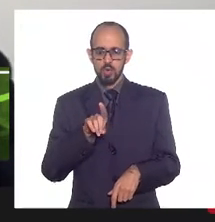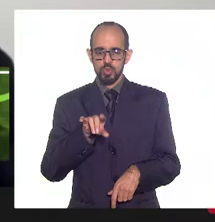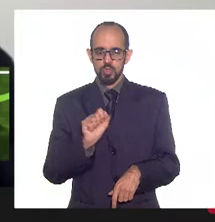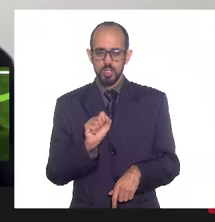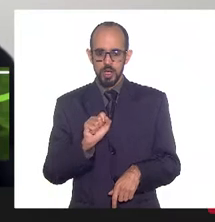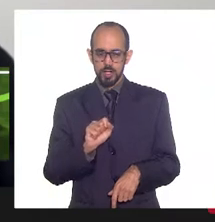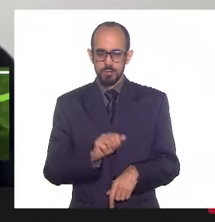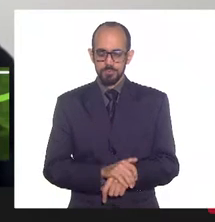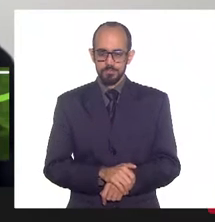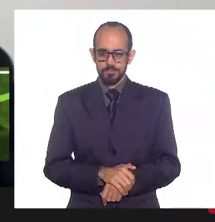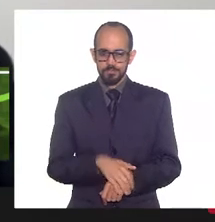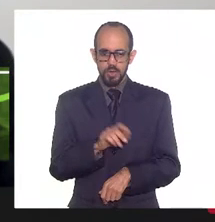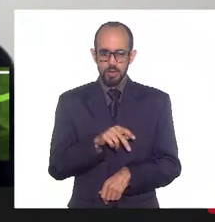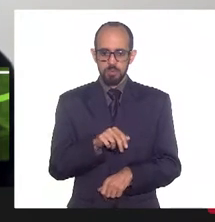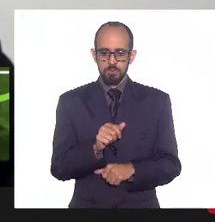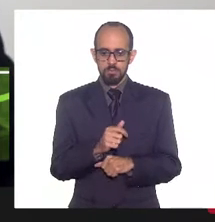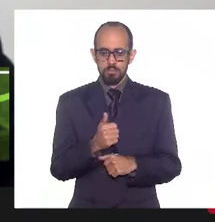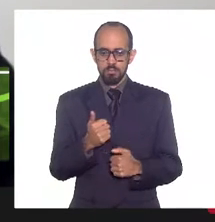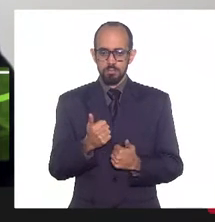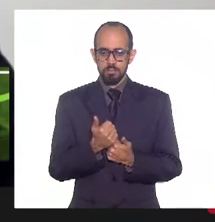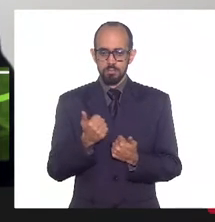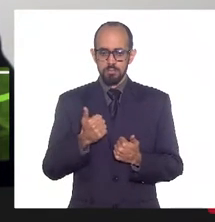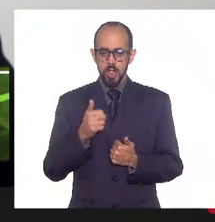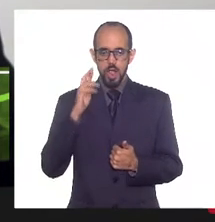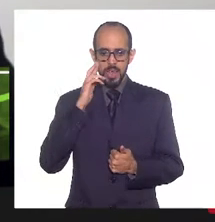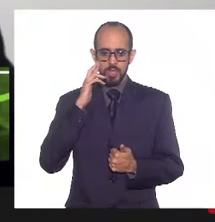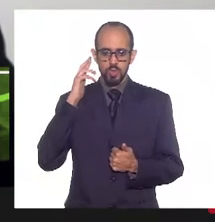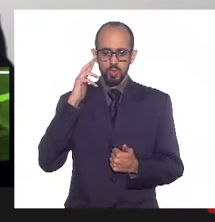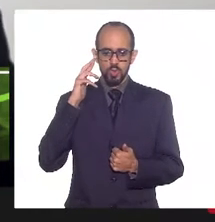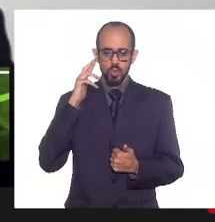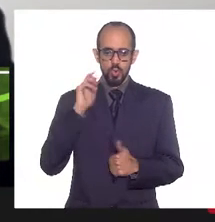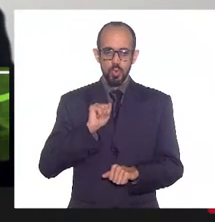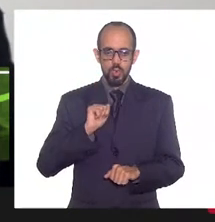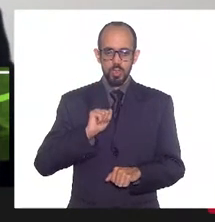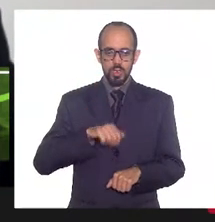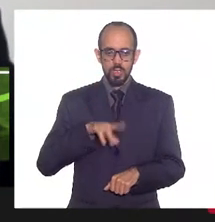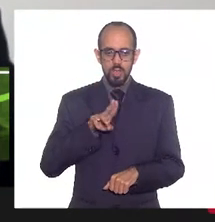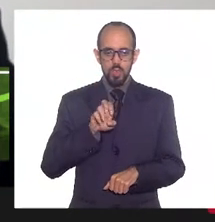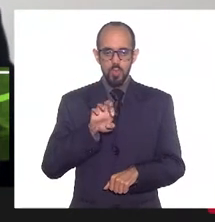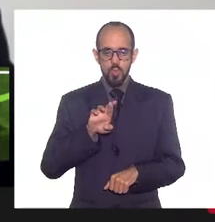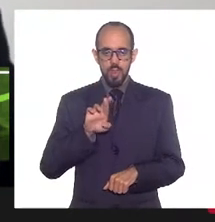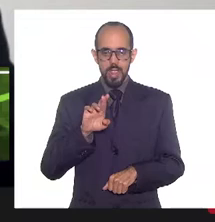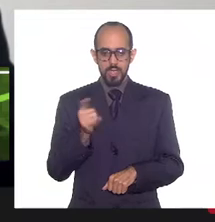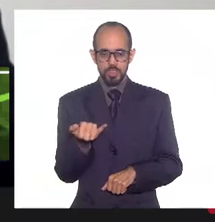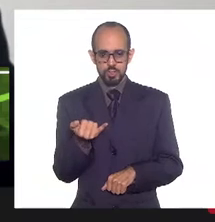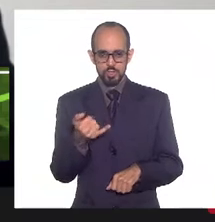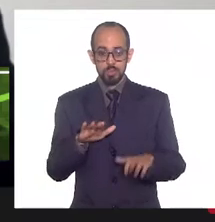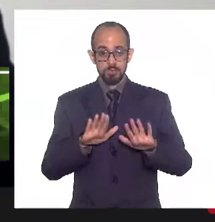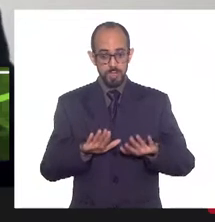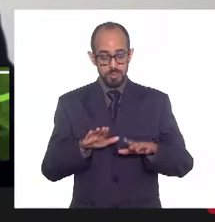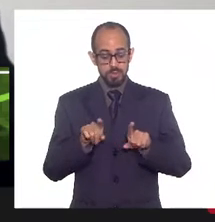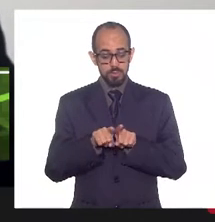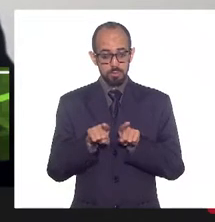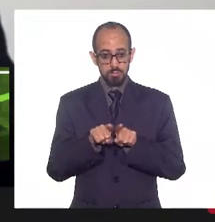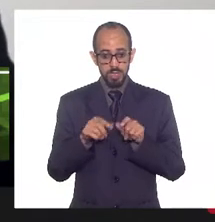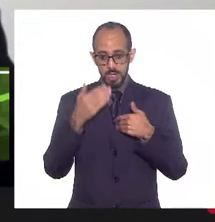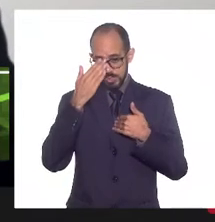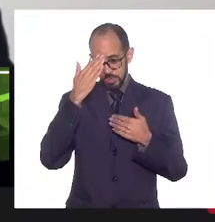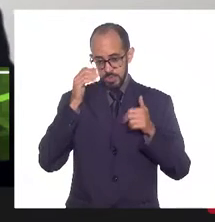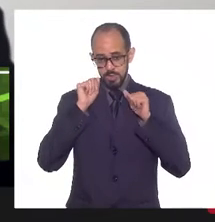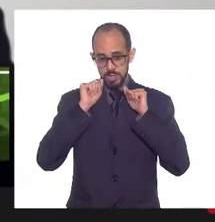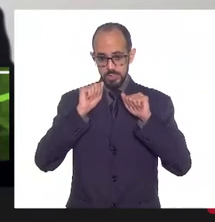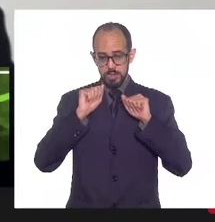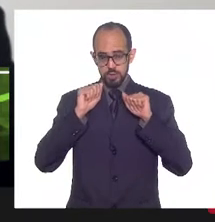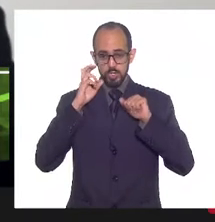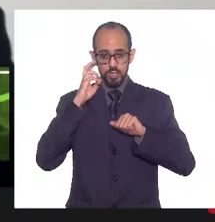para a reitora de extensão da UERJ não sem antes agradecer muito também a assessoria da comissão de cultura sem a qual